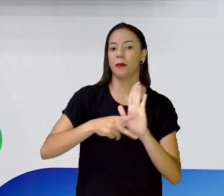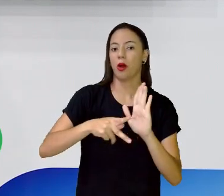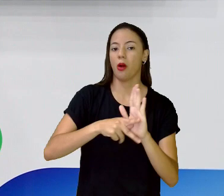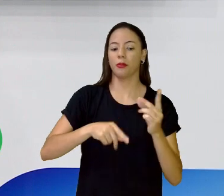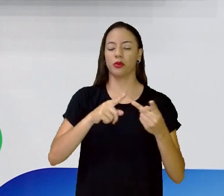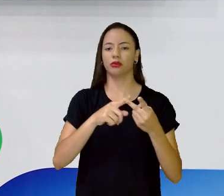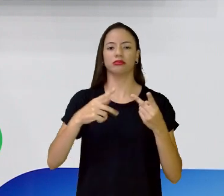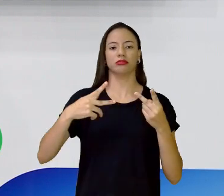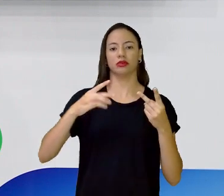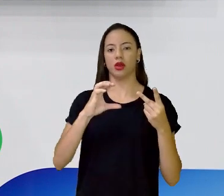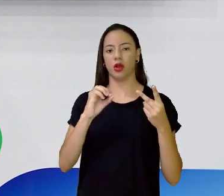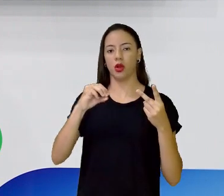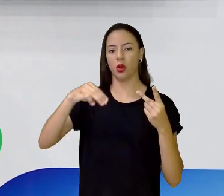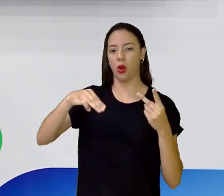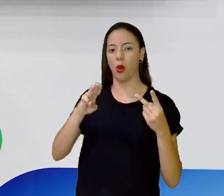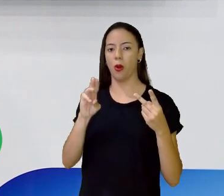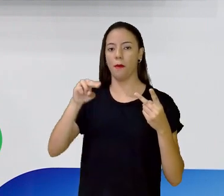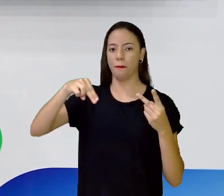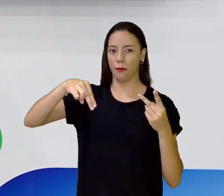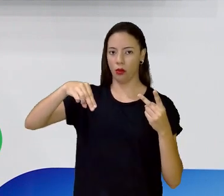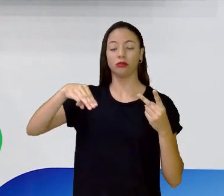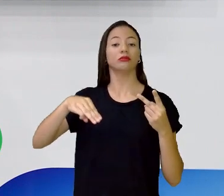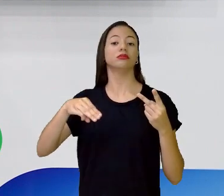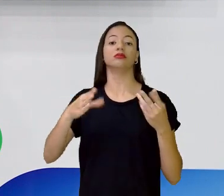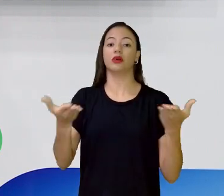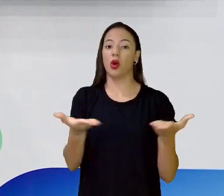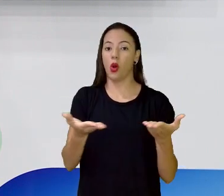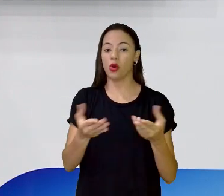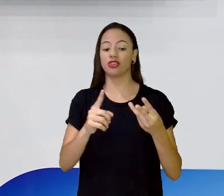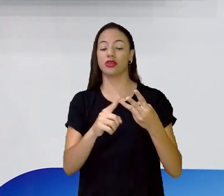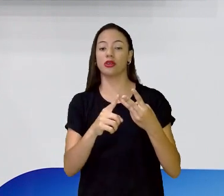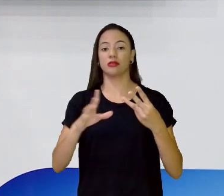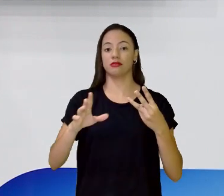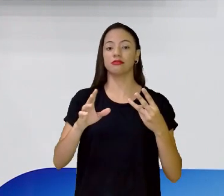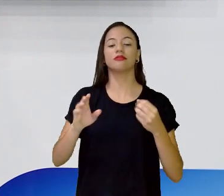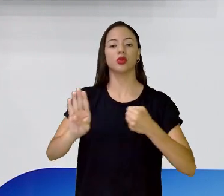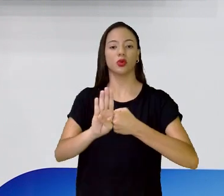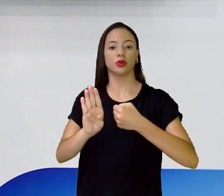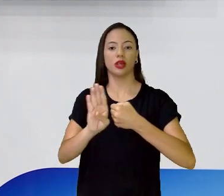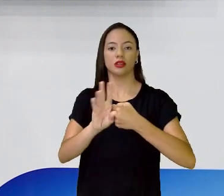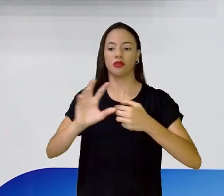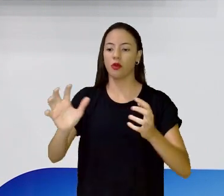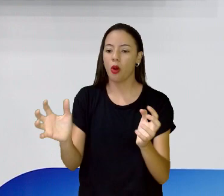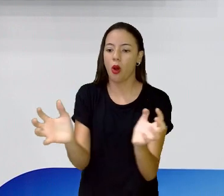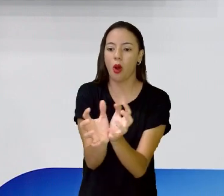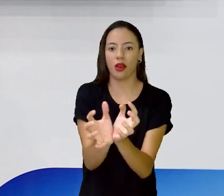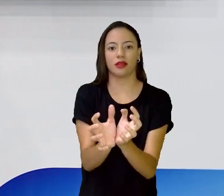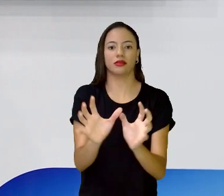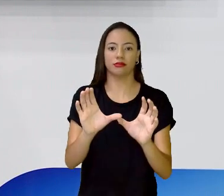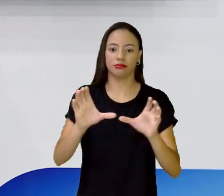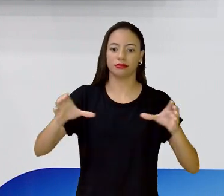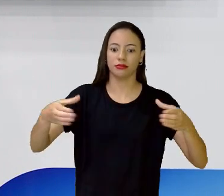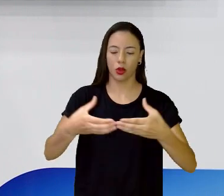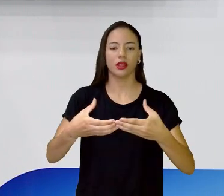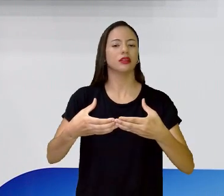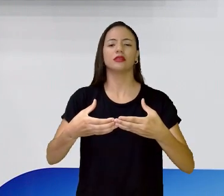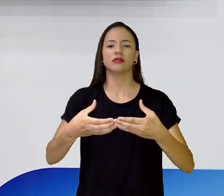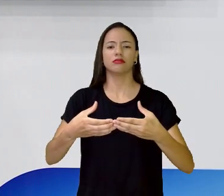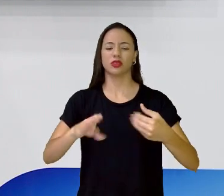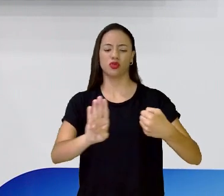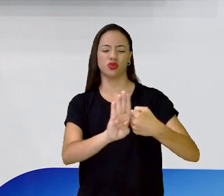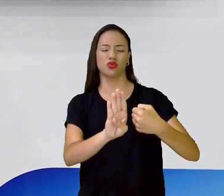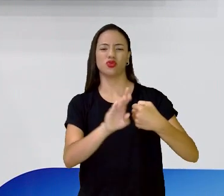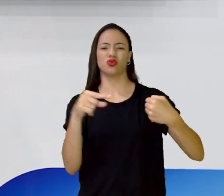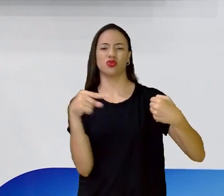substantivos comuns. Hoje veremos substantivos coletivos, tá bom? Antes, vamos relembrar o que são os